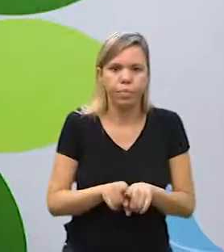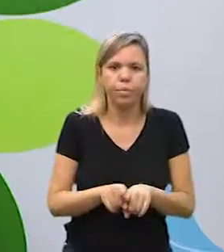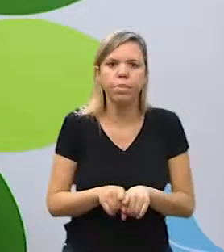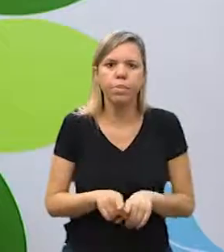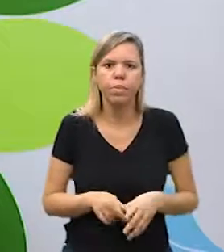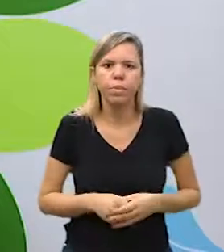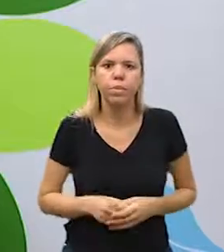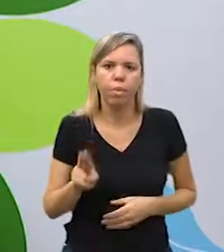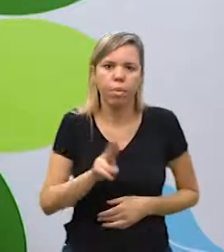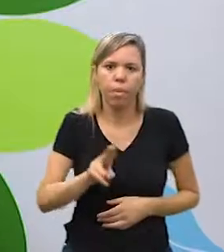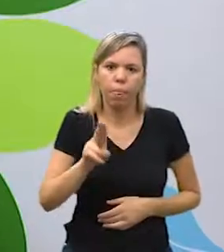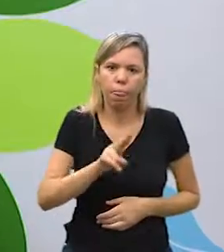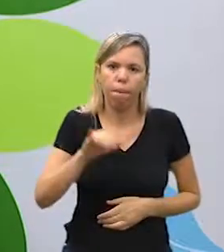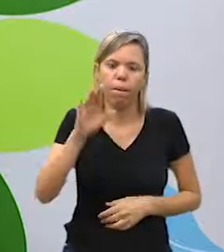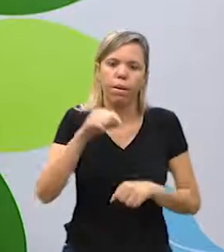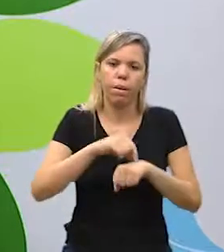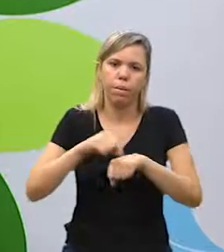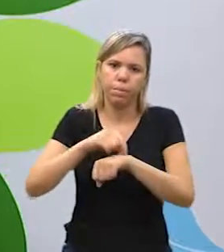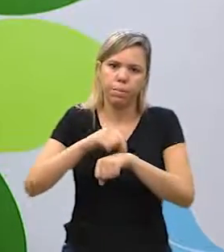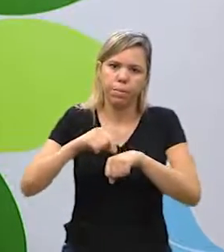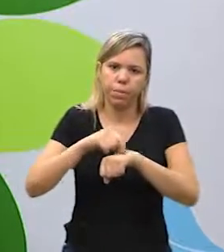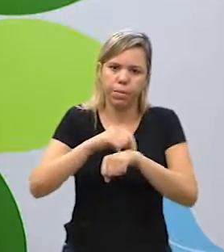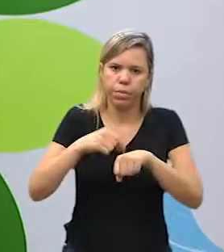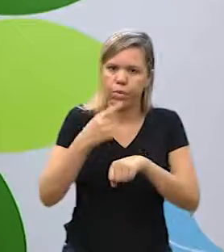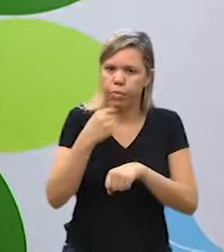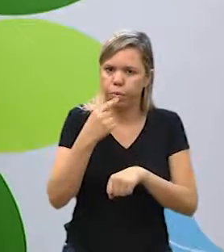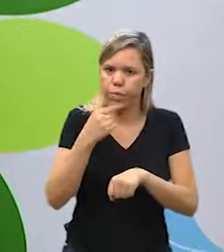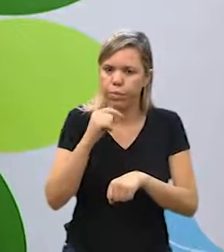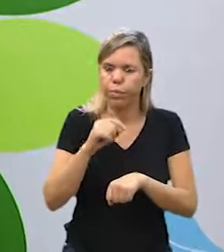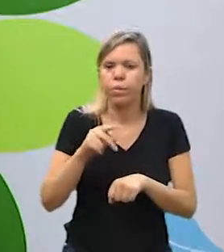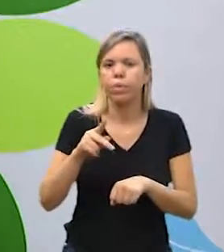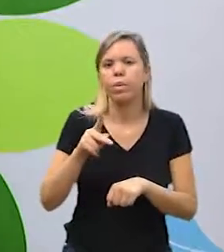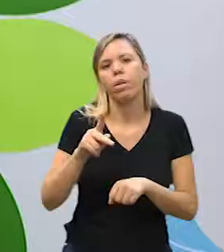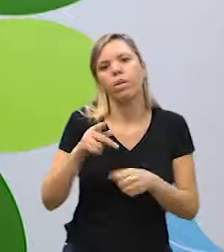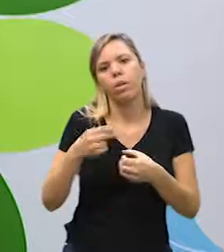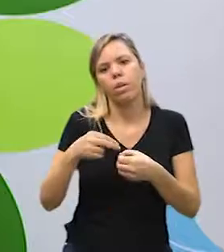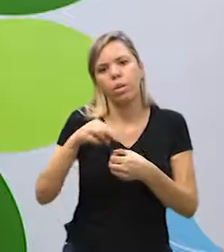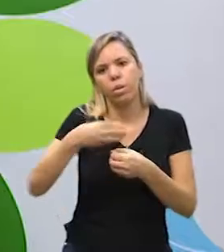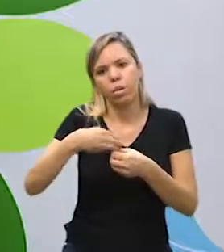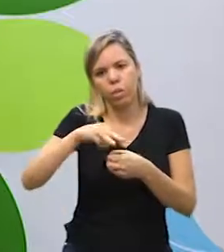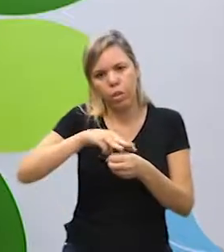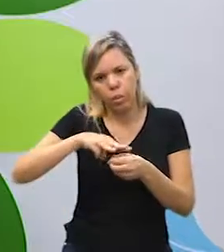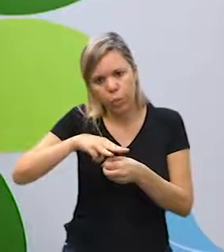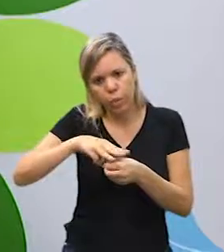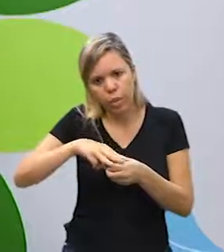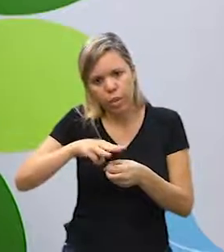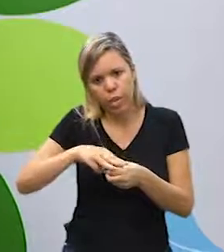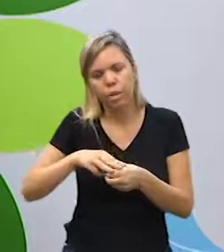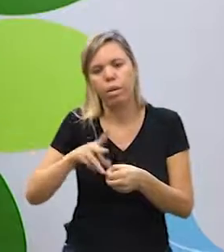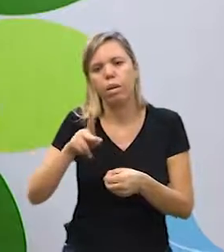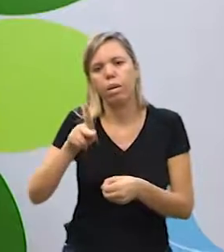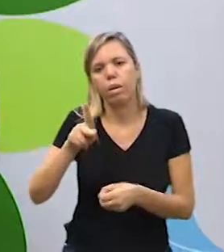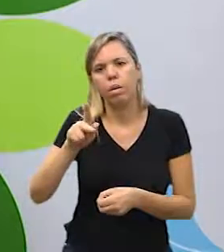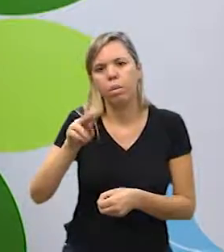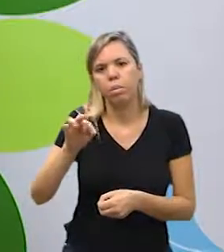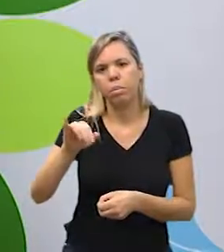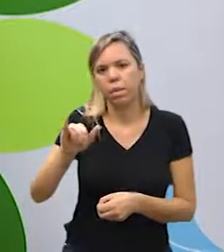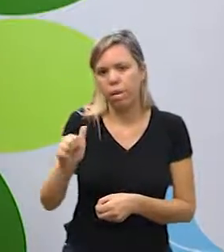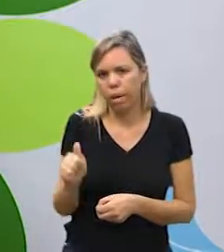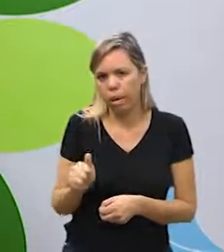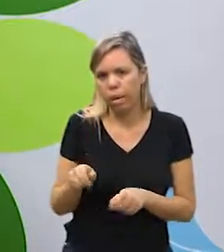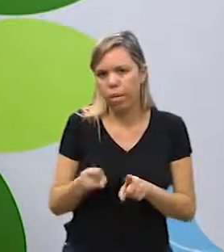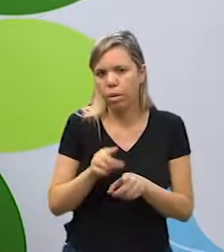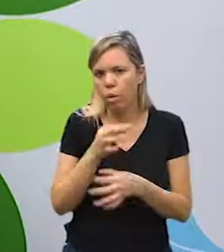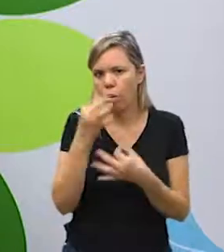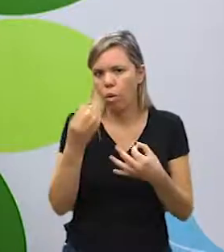melhor utilizar mais morango, as frutas vermelhas, o kiwi também, a pitaia, que também são frutas excelentes e que